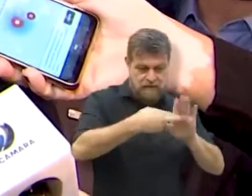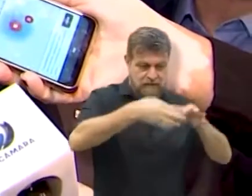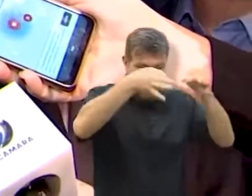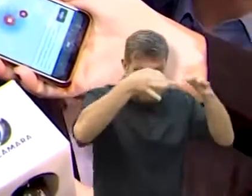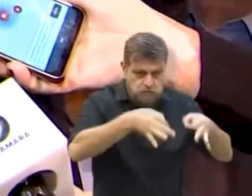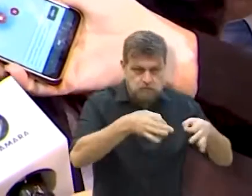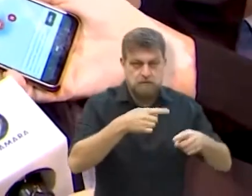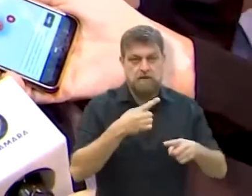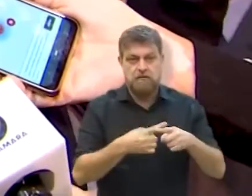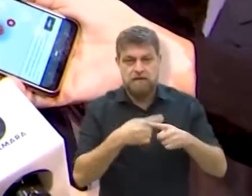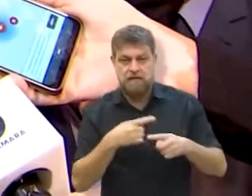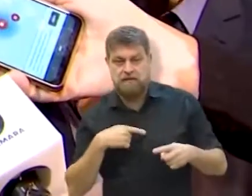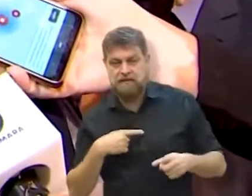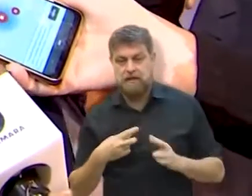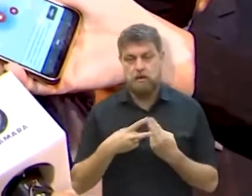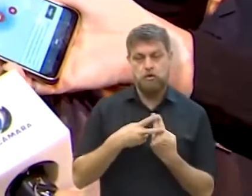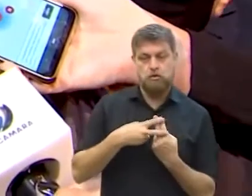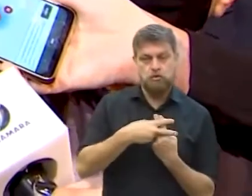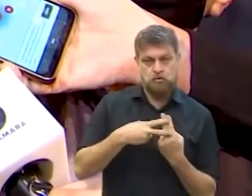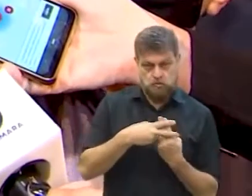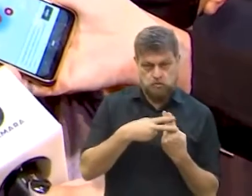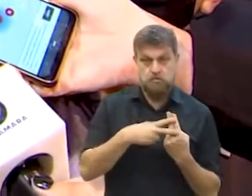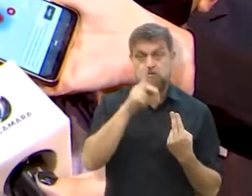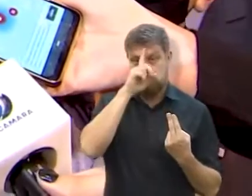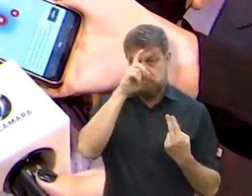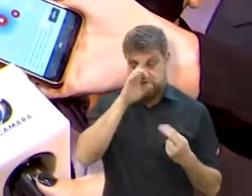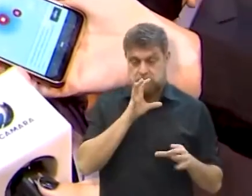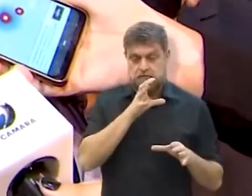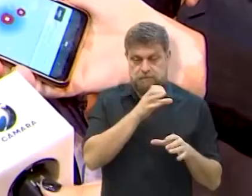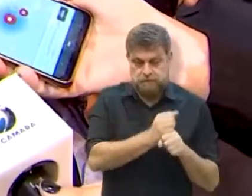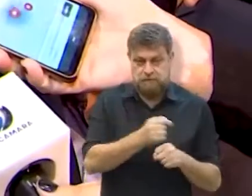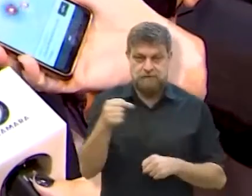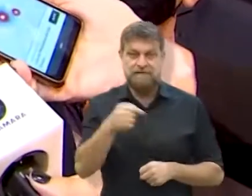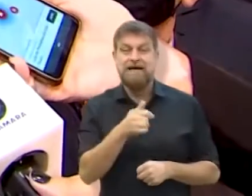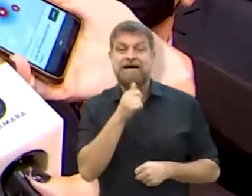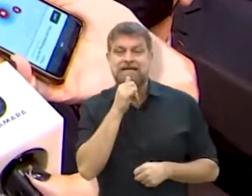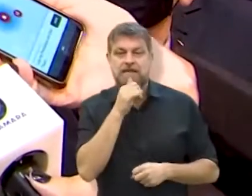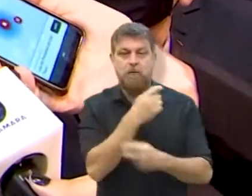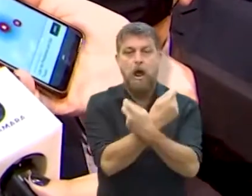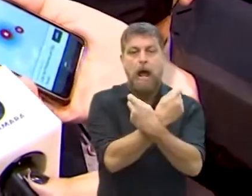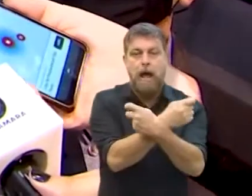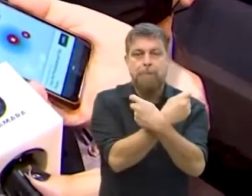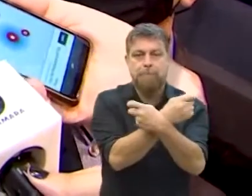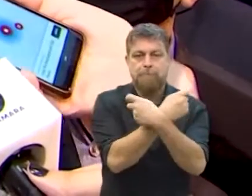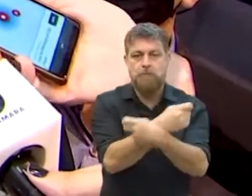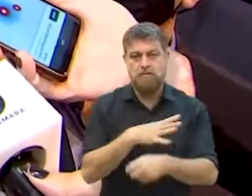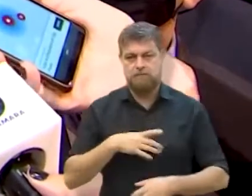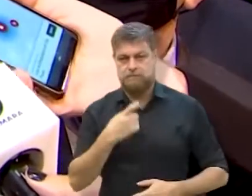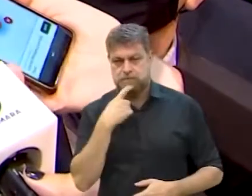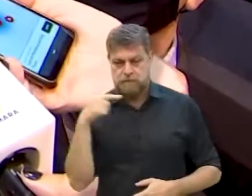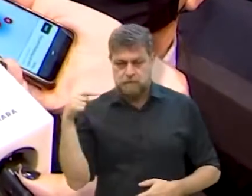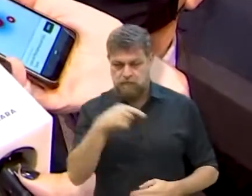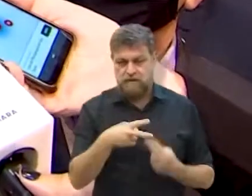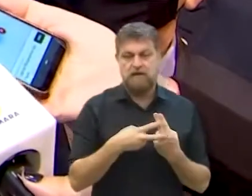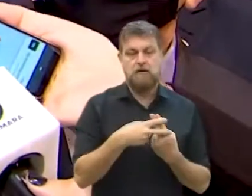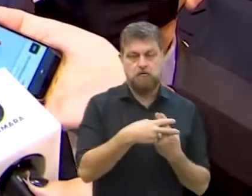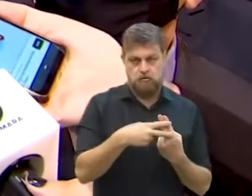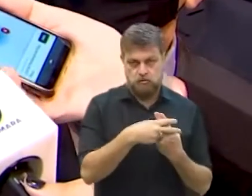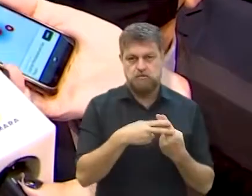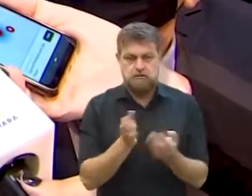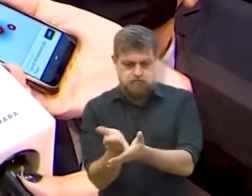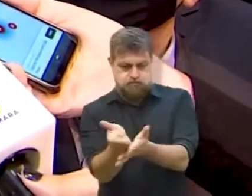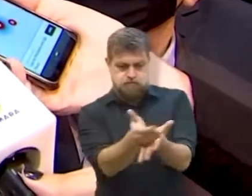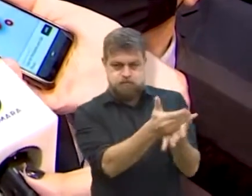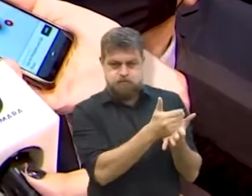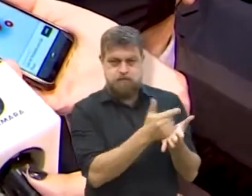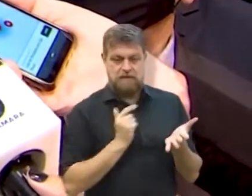critério absolutamente justo, que é o faturamento SUS desses hospitais. Então, o Hospital da PUC de Campinas é um grande hospital que fatura muito